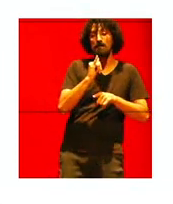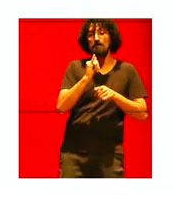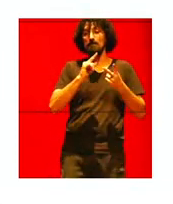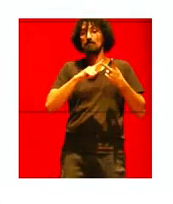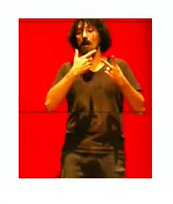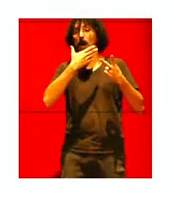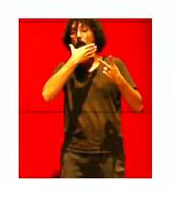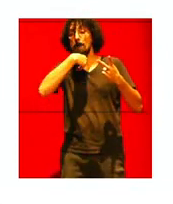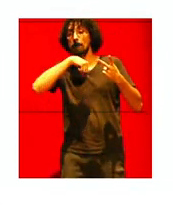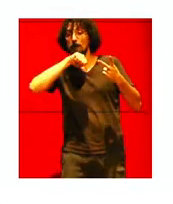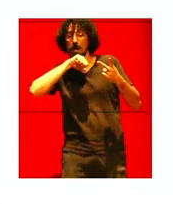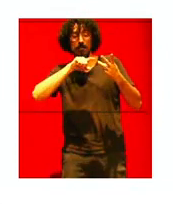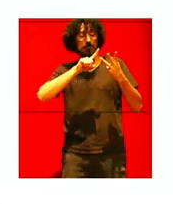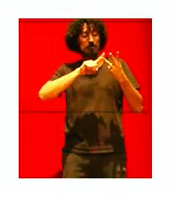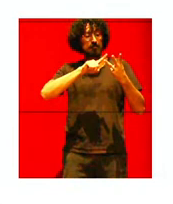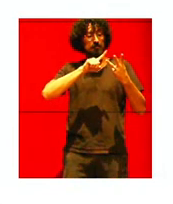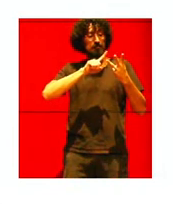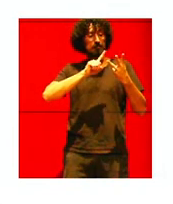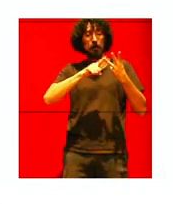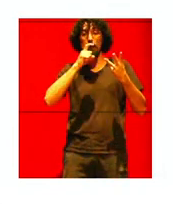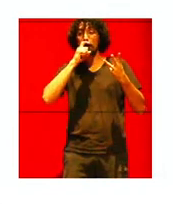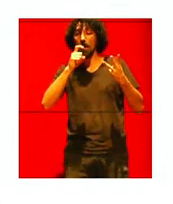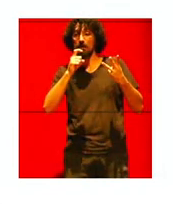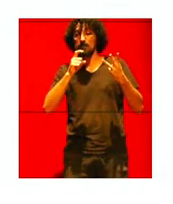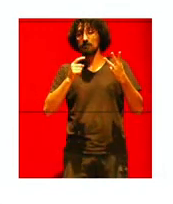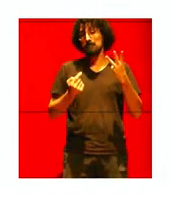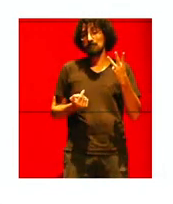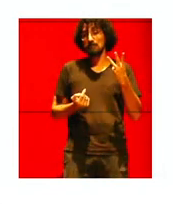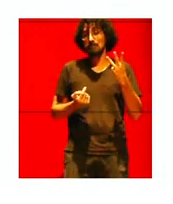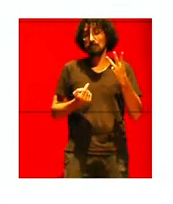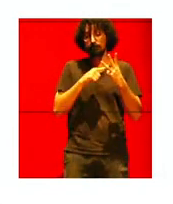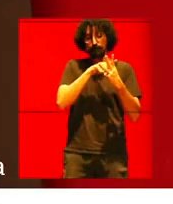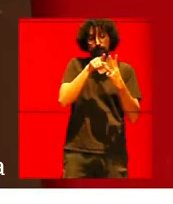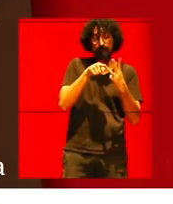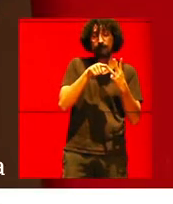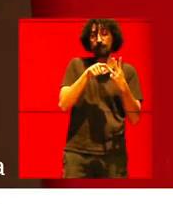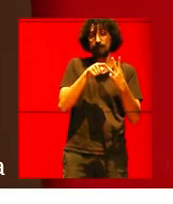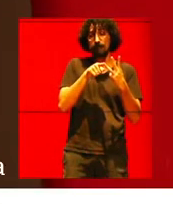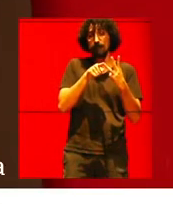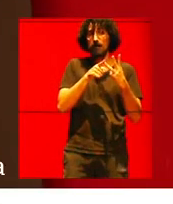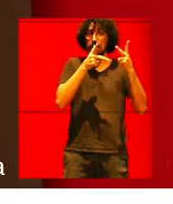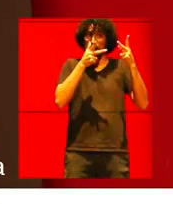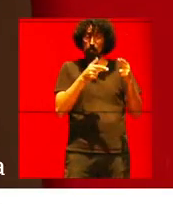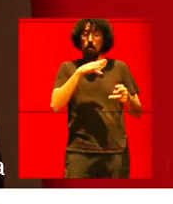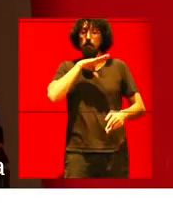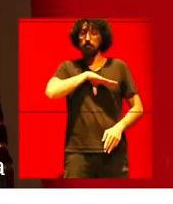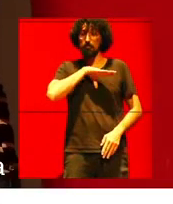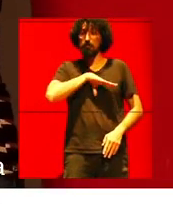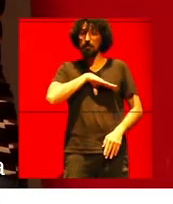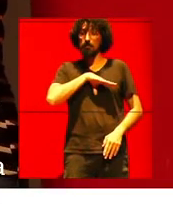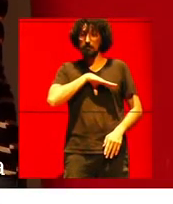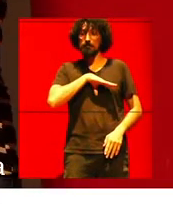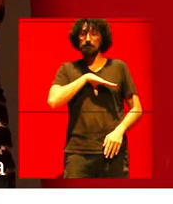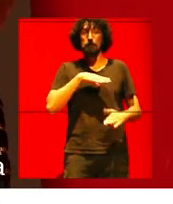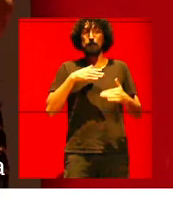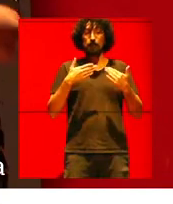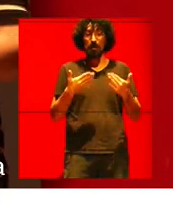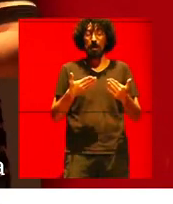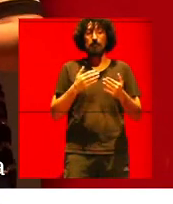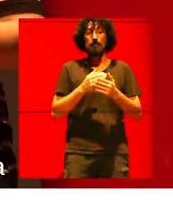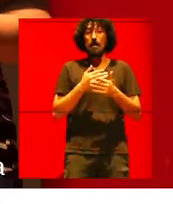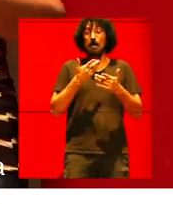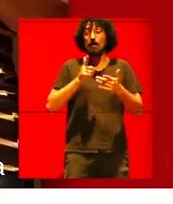A mudança tanto no som, que diz a ver com fonema, tanto com a palavra escrita, que é